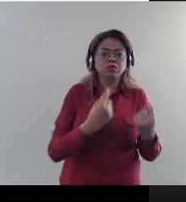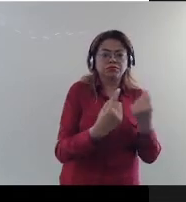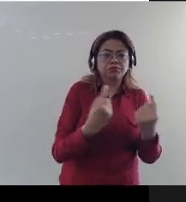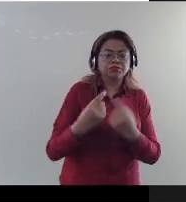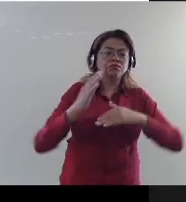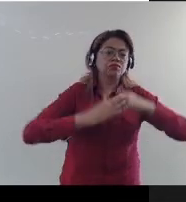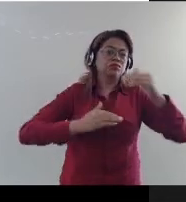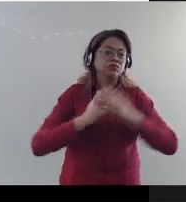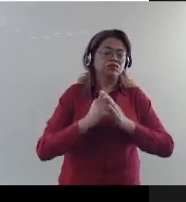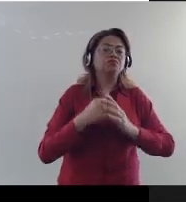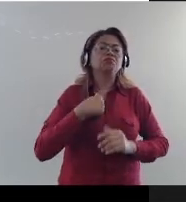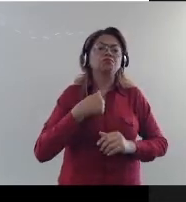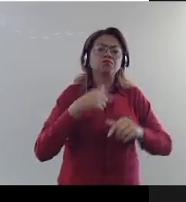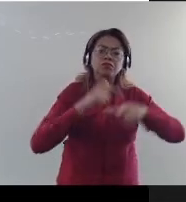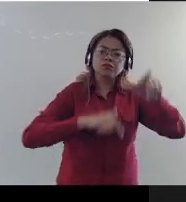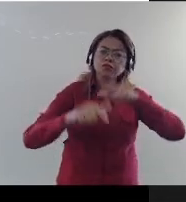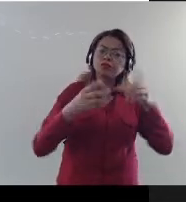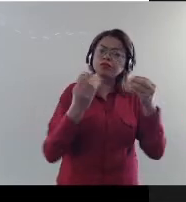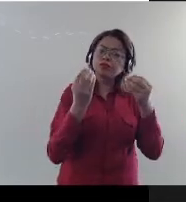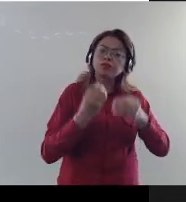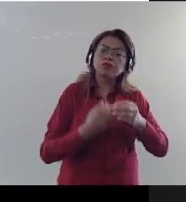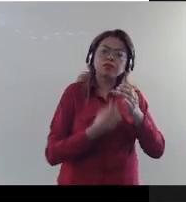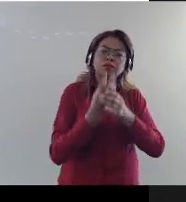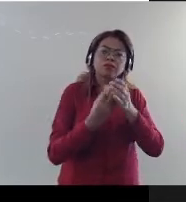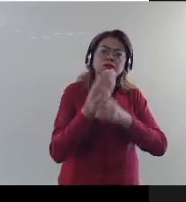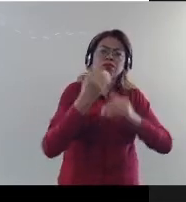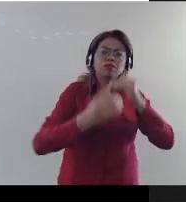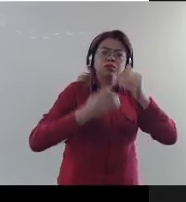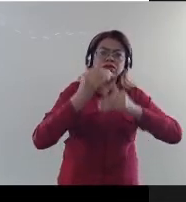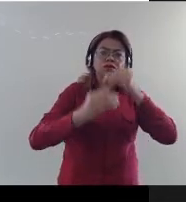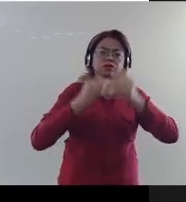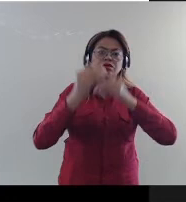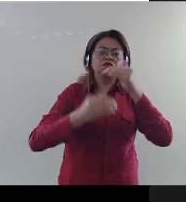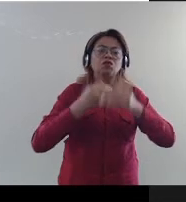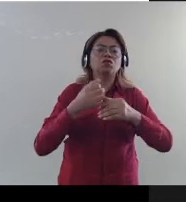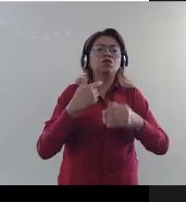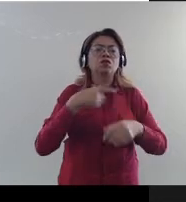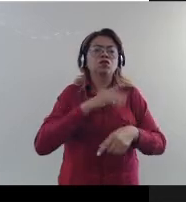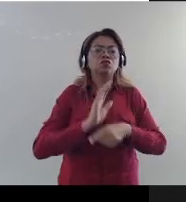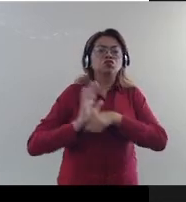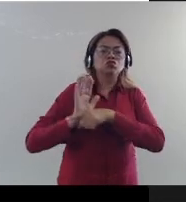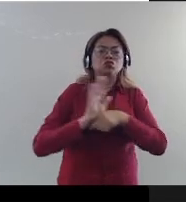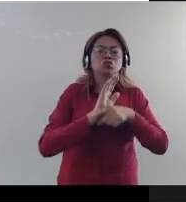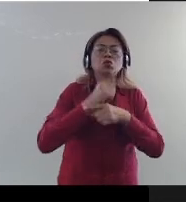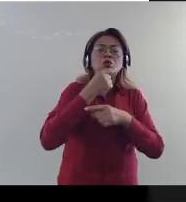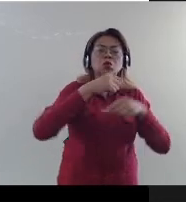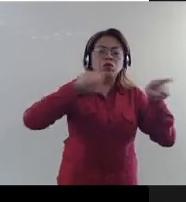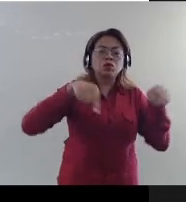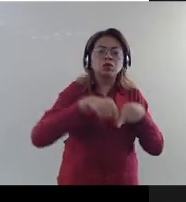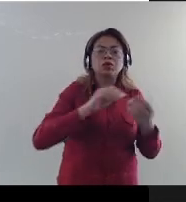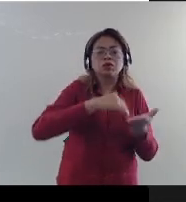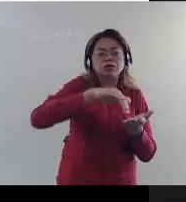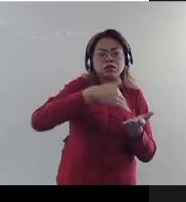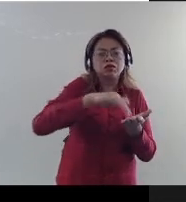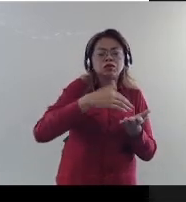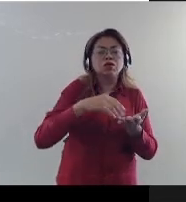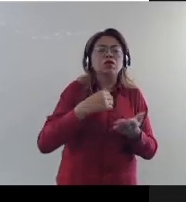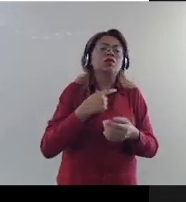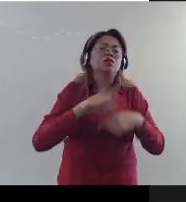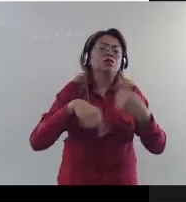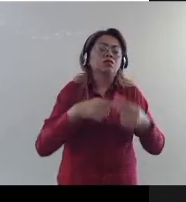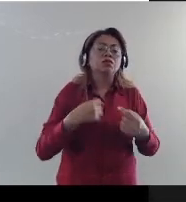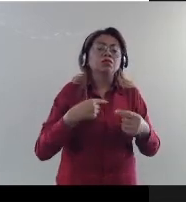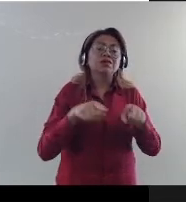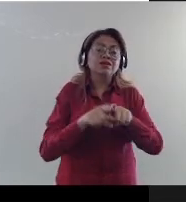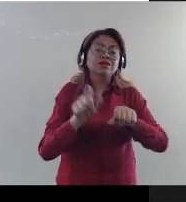eu especificamente, nessa construção de sistemas para ajudar os escritórios, departamentos jurídicos a fazer essa transformação